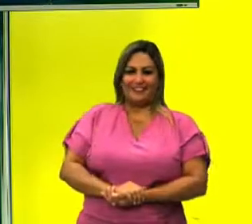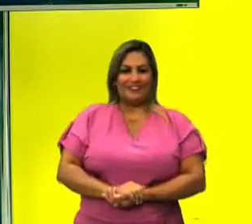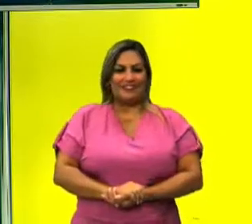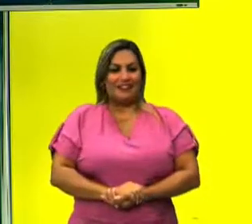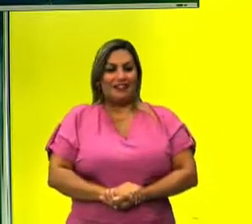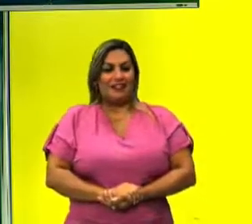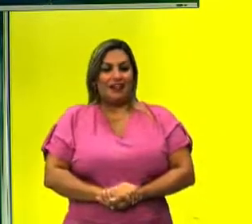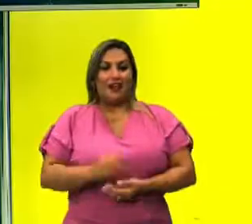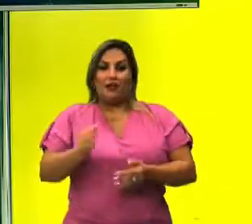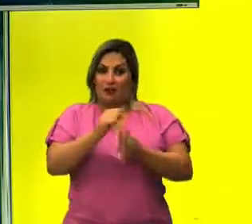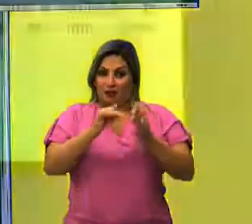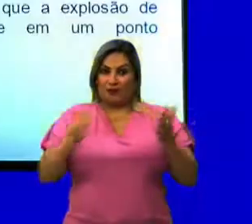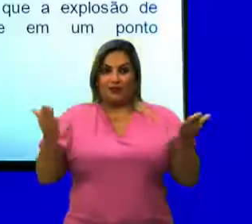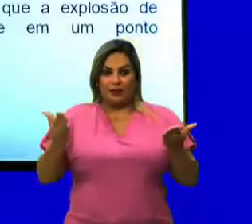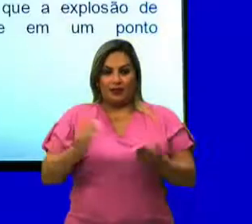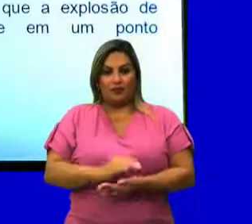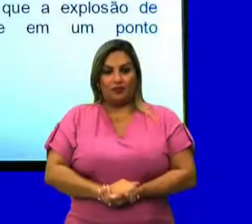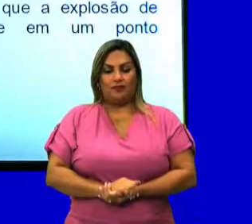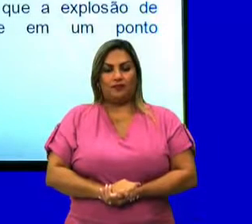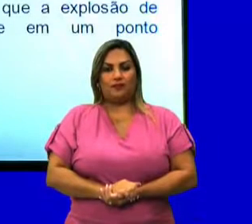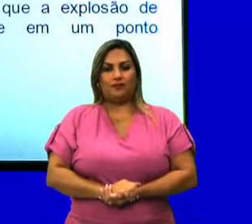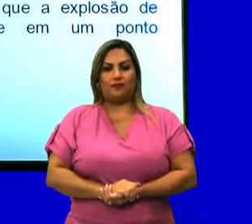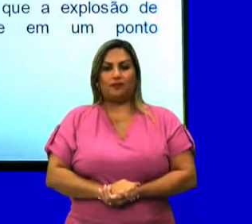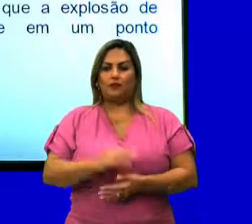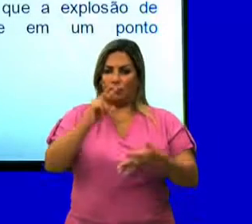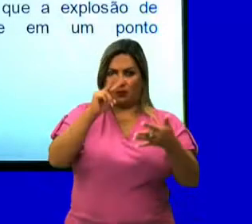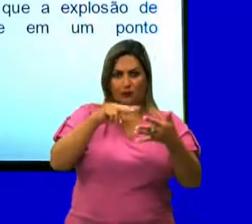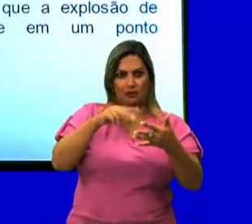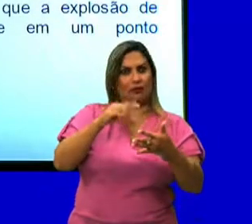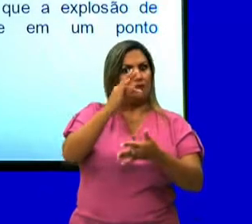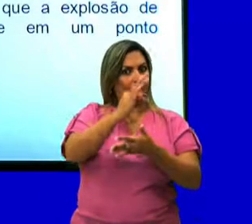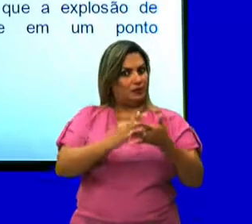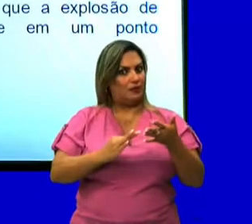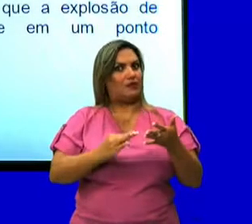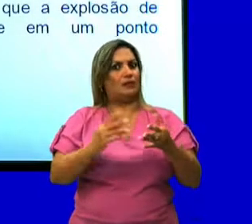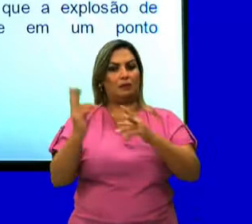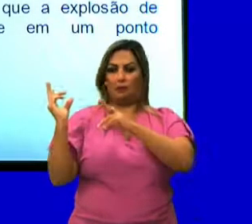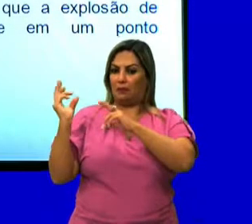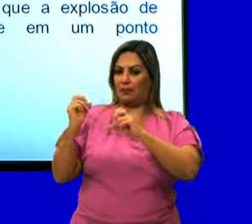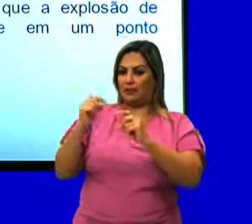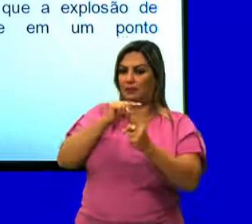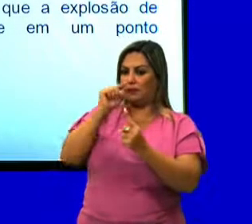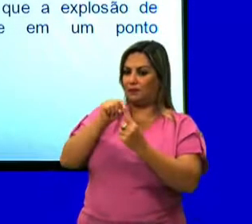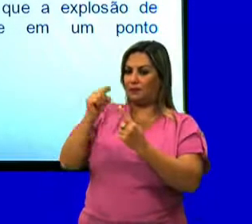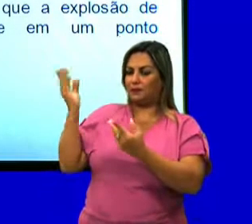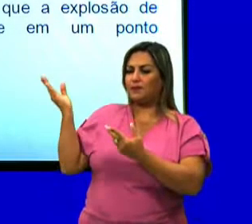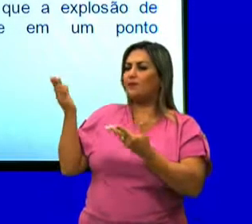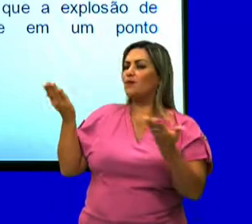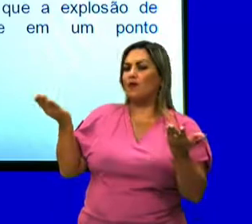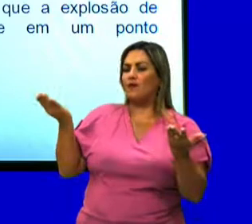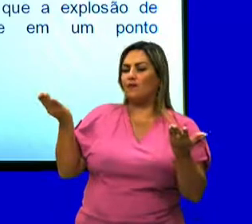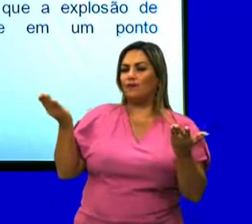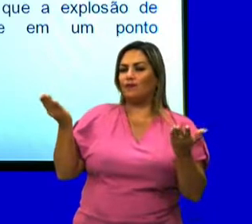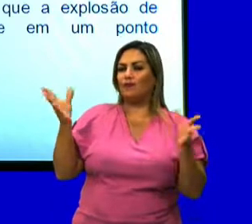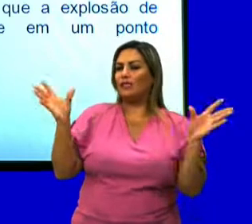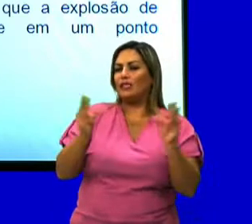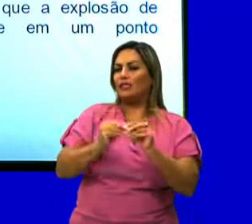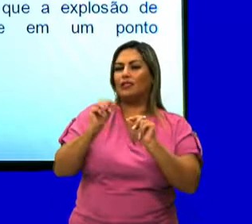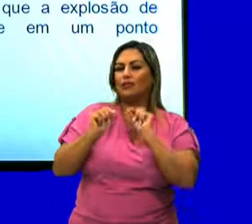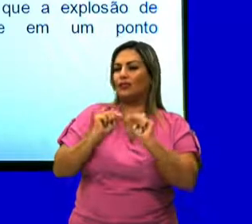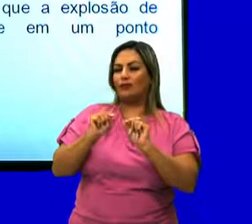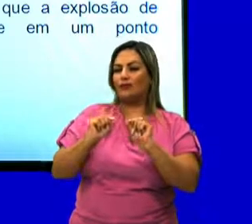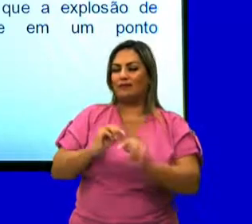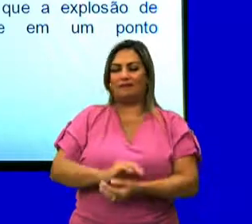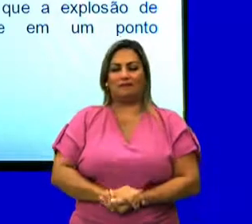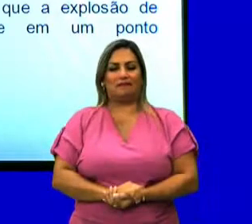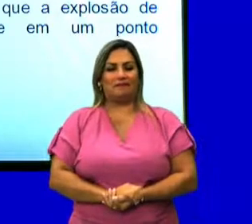vamos então para a nossa atividade, nós vamos então ler esse texto e perceber, né, finalidade. O que ele sintetiza,